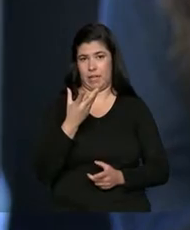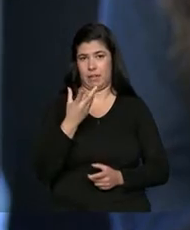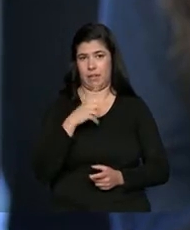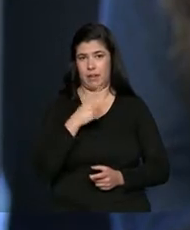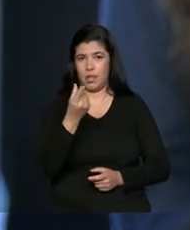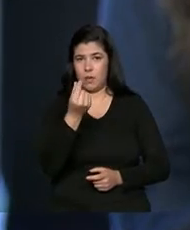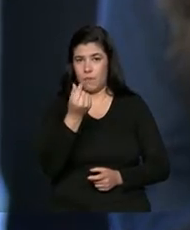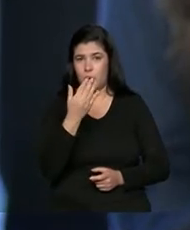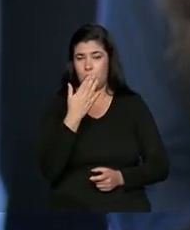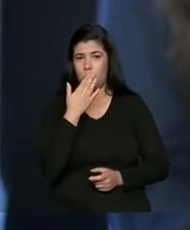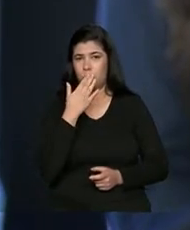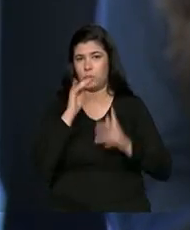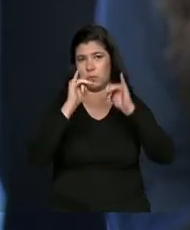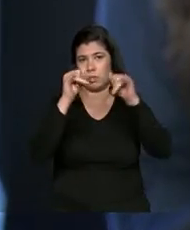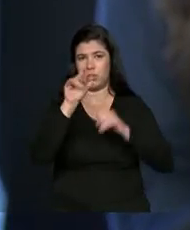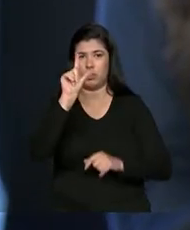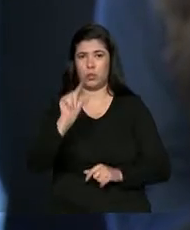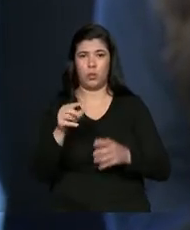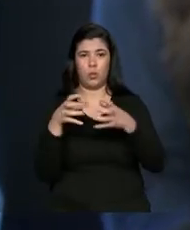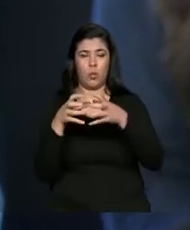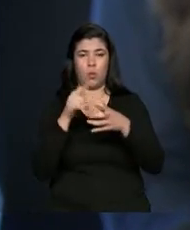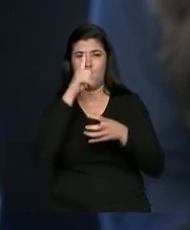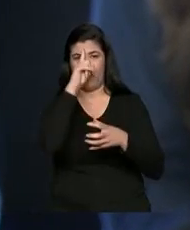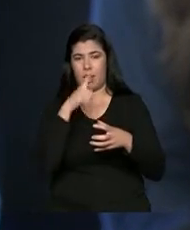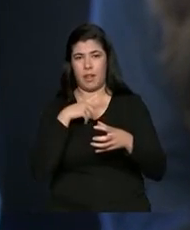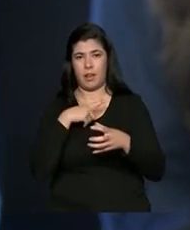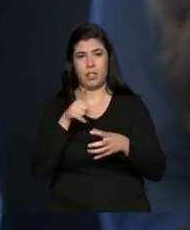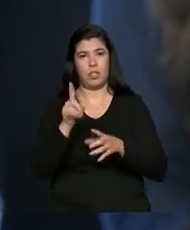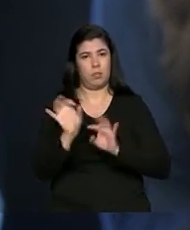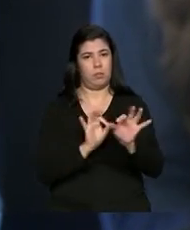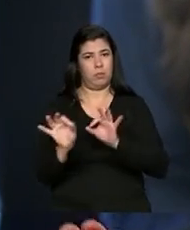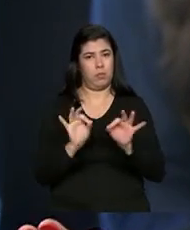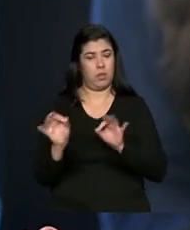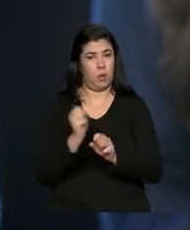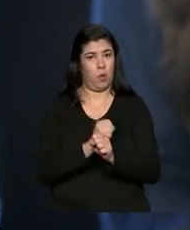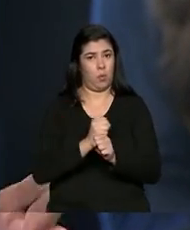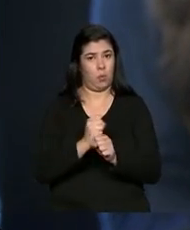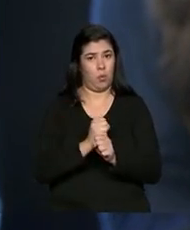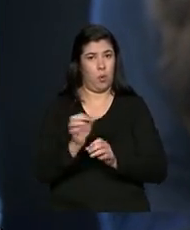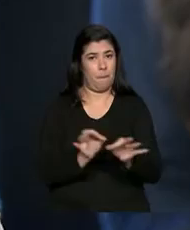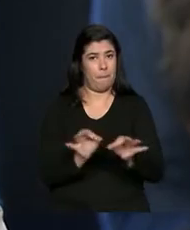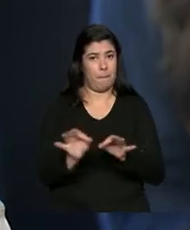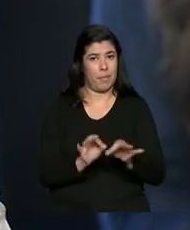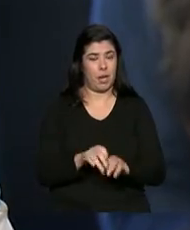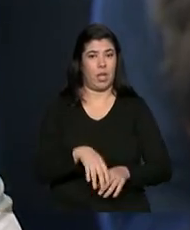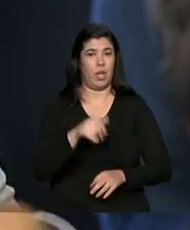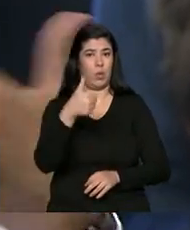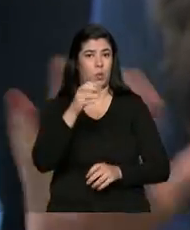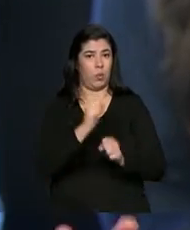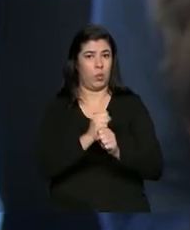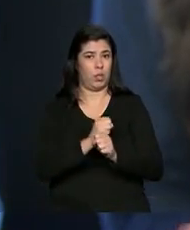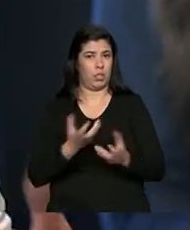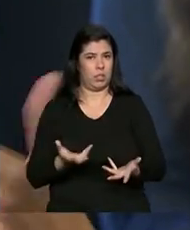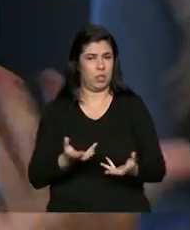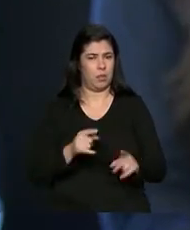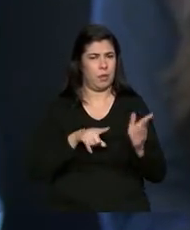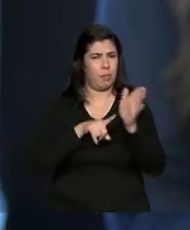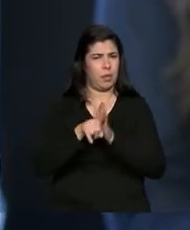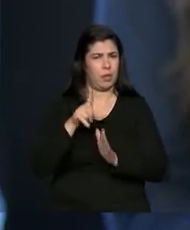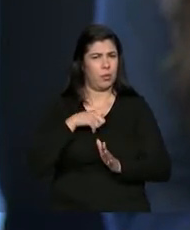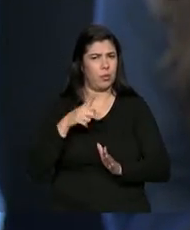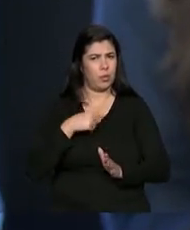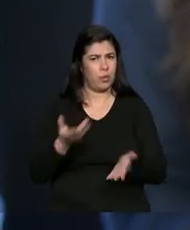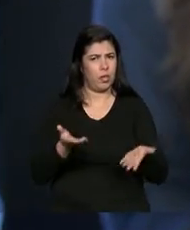aqui já estavam previstos no plano decenal mas a diferença é que agora existe uma estimativa de